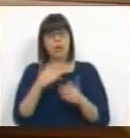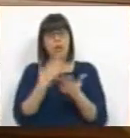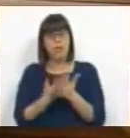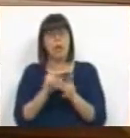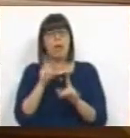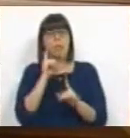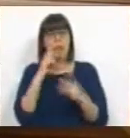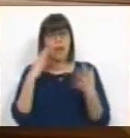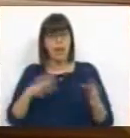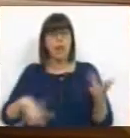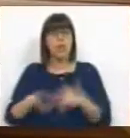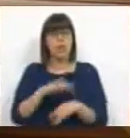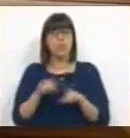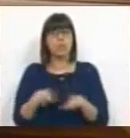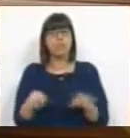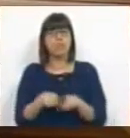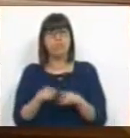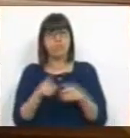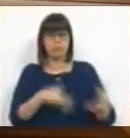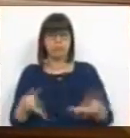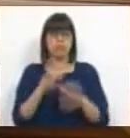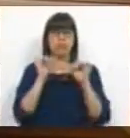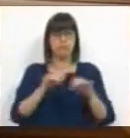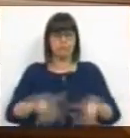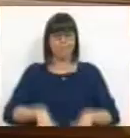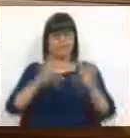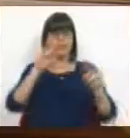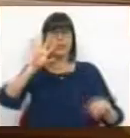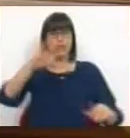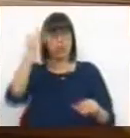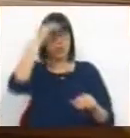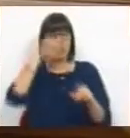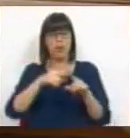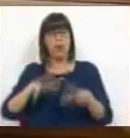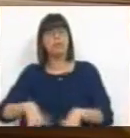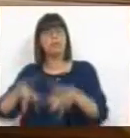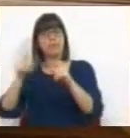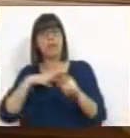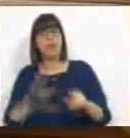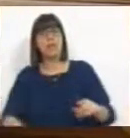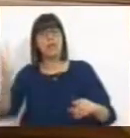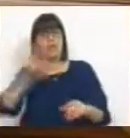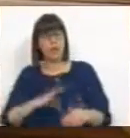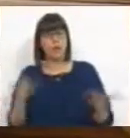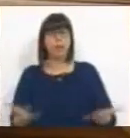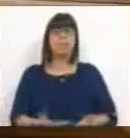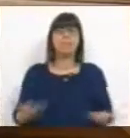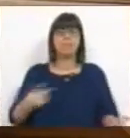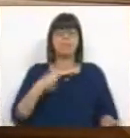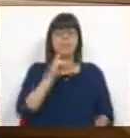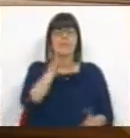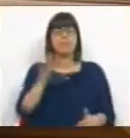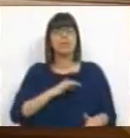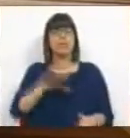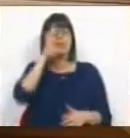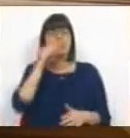classificadas para a conservação da natureza como alvos estratégicos para o desenvolvimento regional e para o desenvolvimento nacional. E, portanto, a minha pergunta,